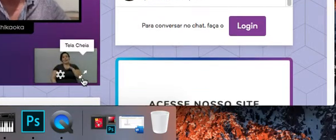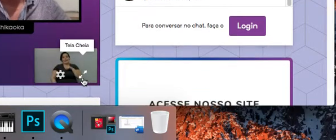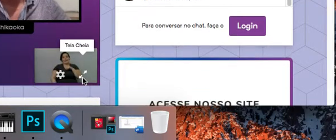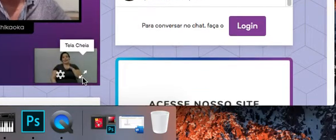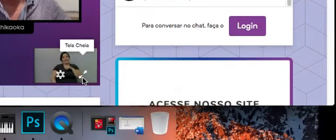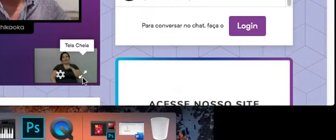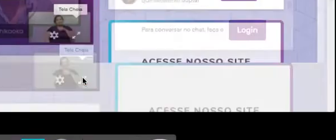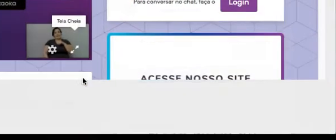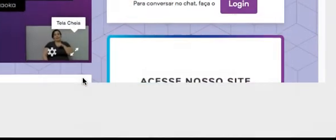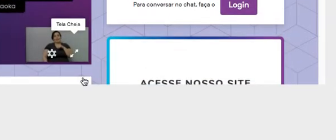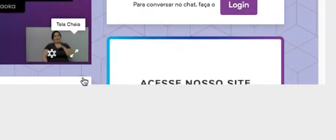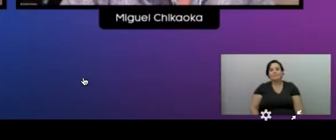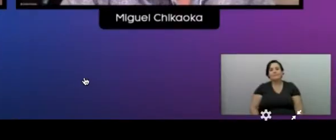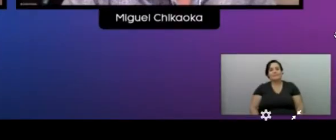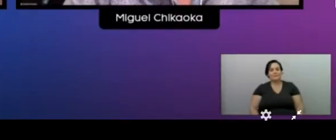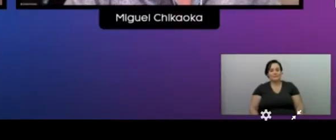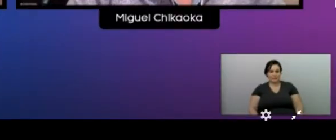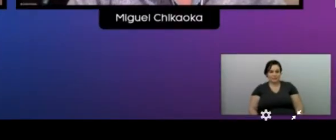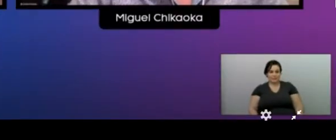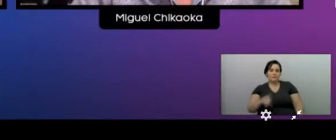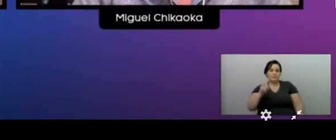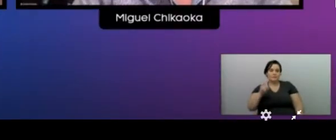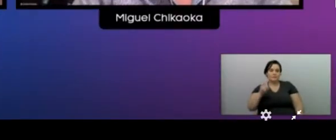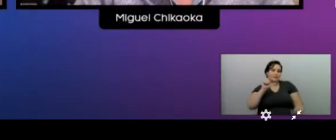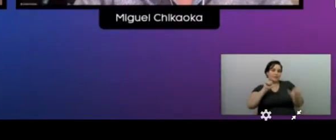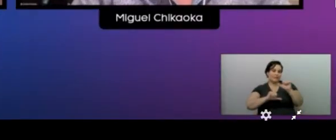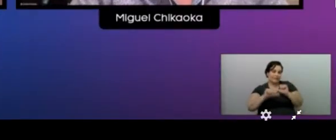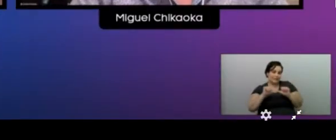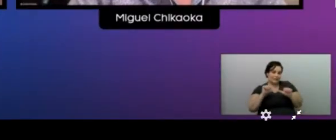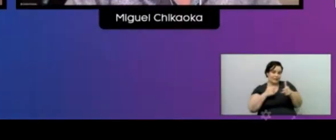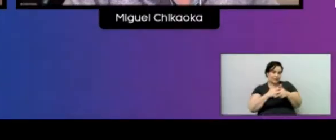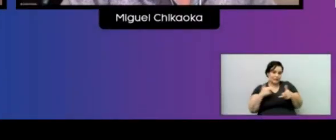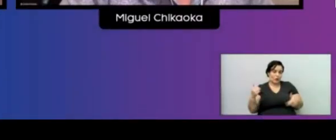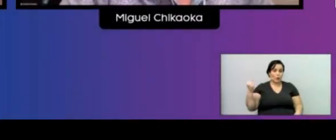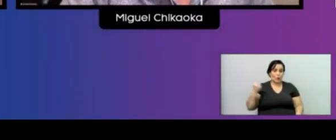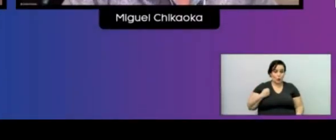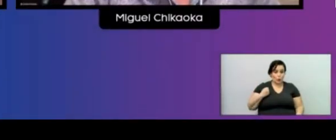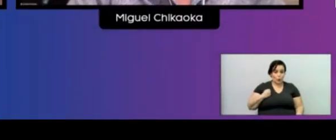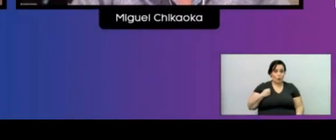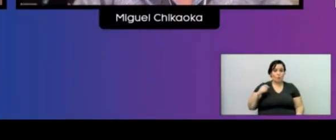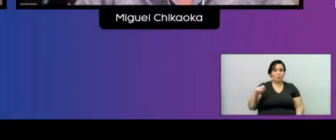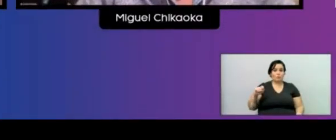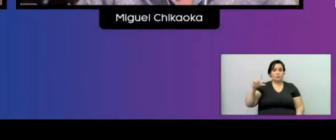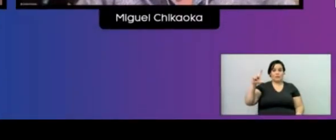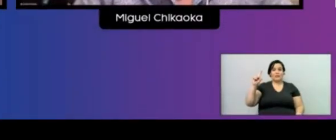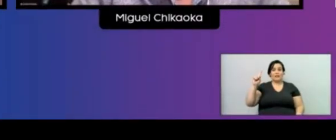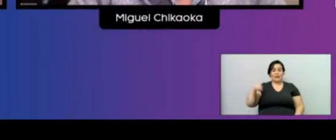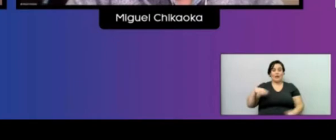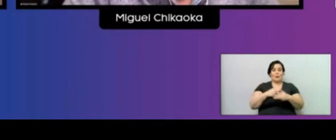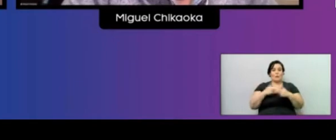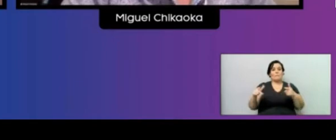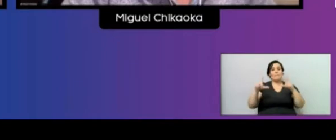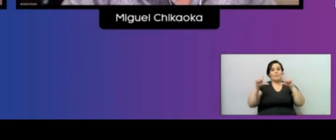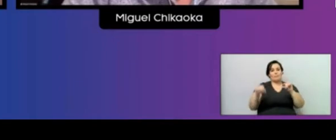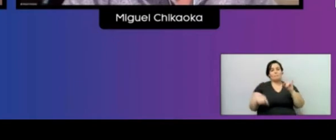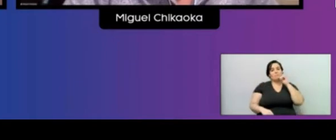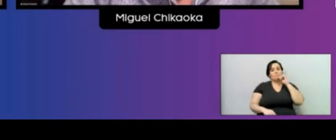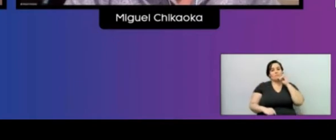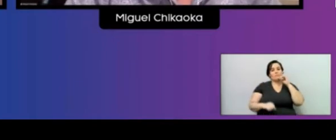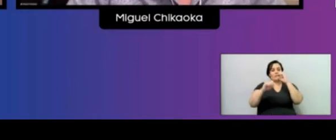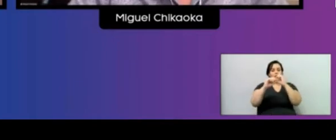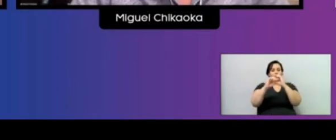a cada inversão das coisas né os números maiores correspondem as coisas menor então vou fazer para o diafragma quanto maior o número menor